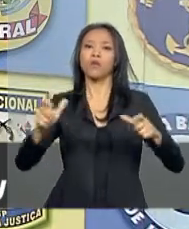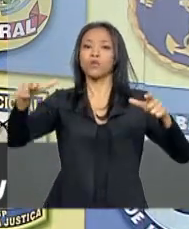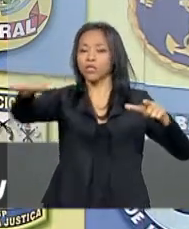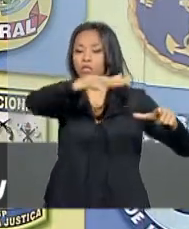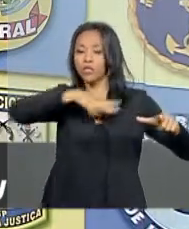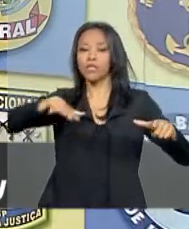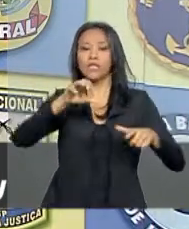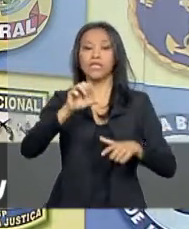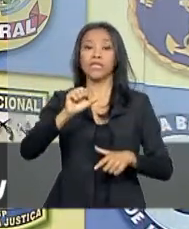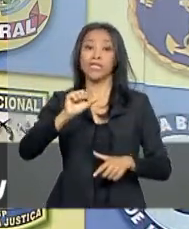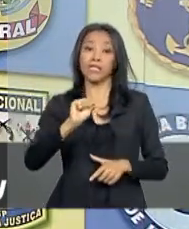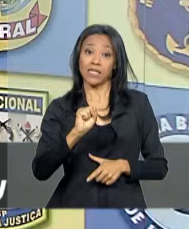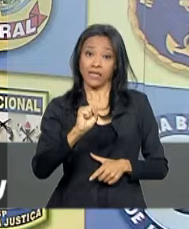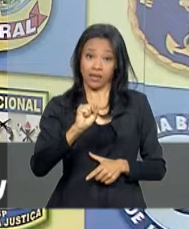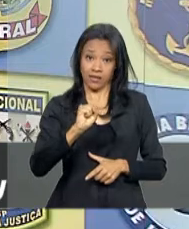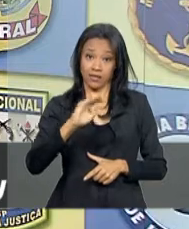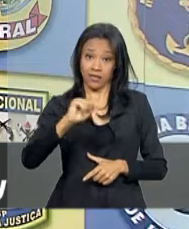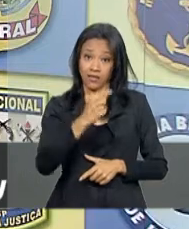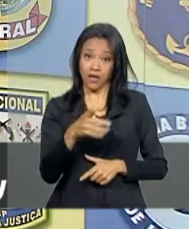ação